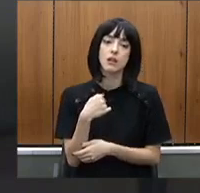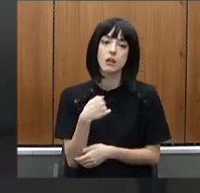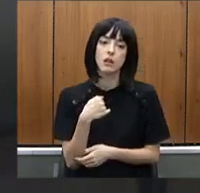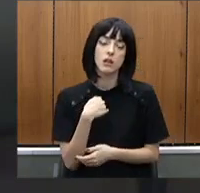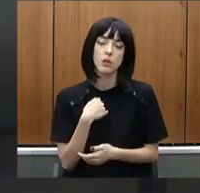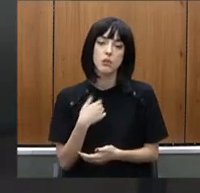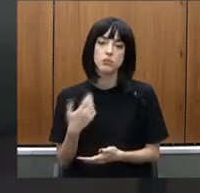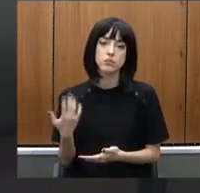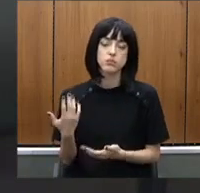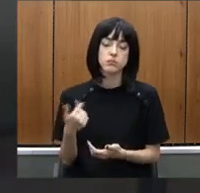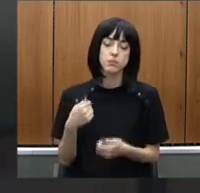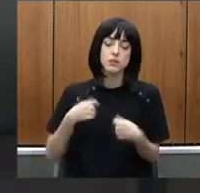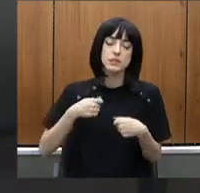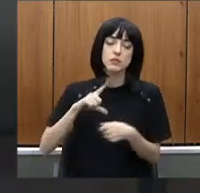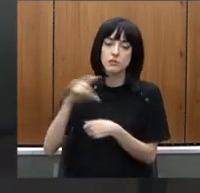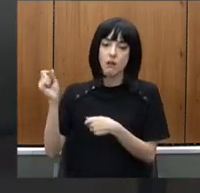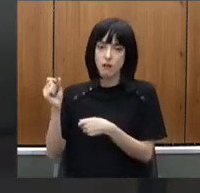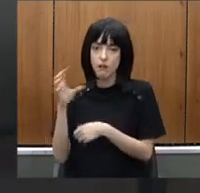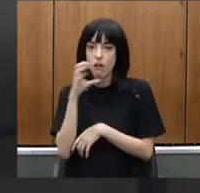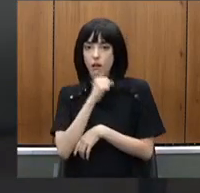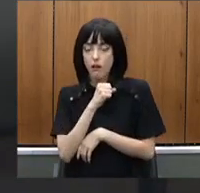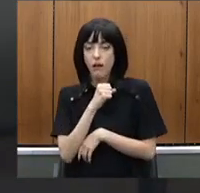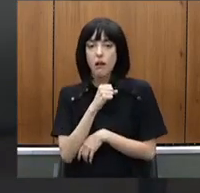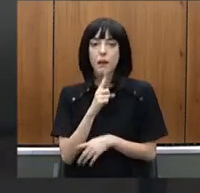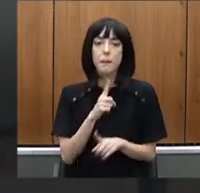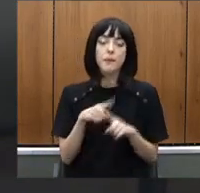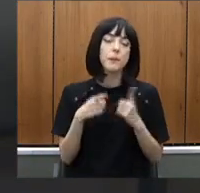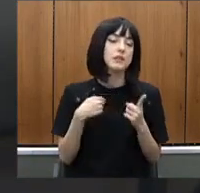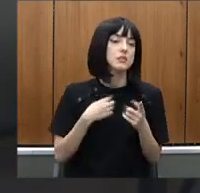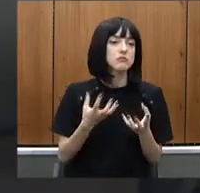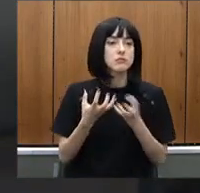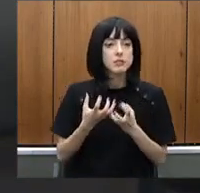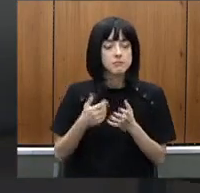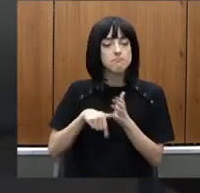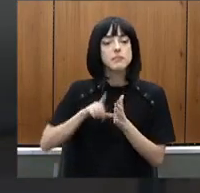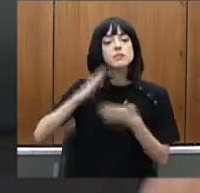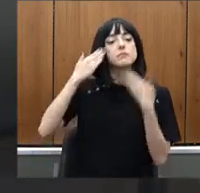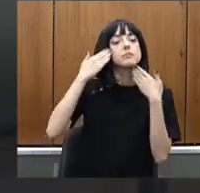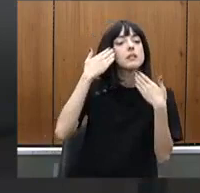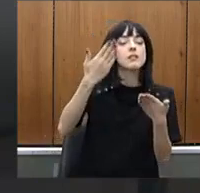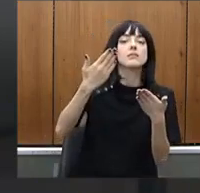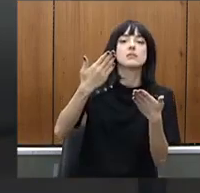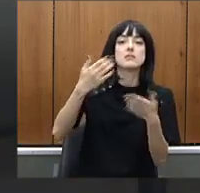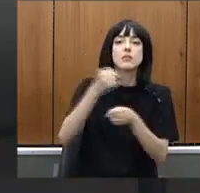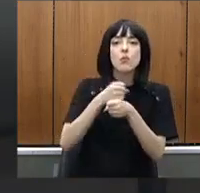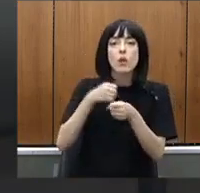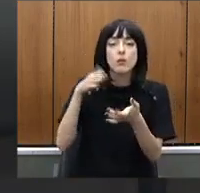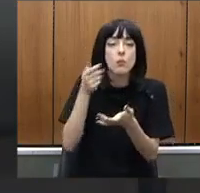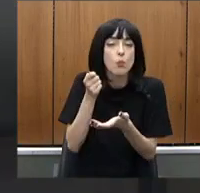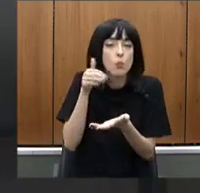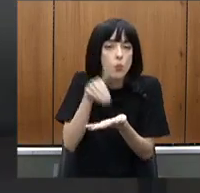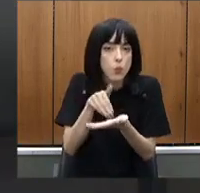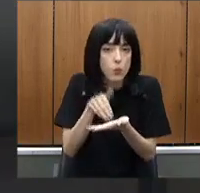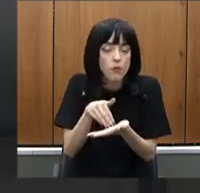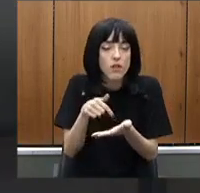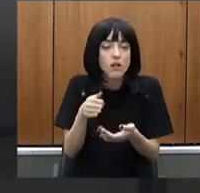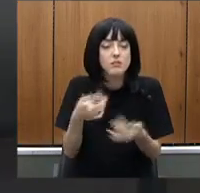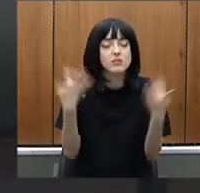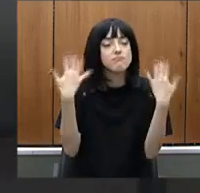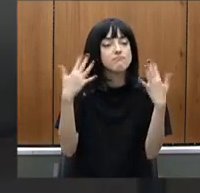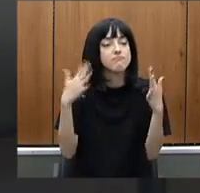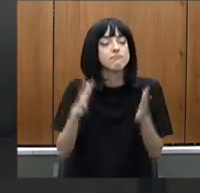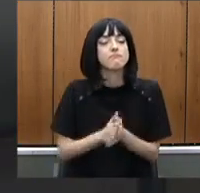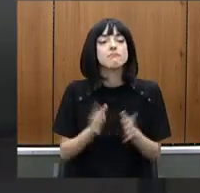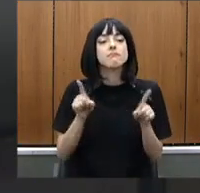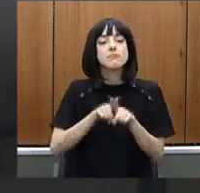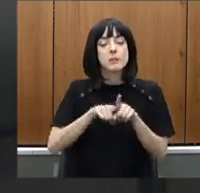vou ter que me retirar mas é mais é para fazer o agradecimento que eu sei que o ano tá encerrando e desejar aí para vocês Feliz Natal um ano novo